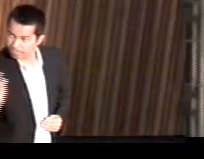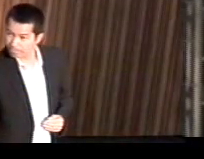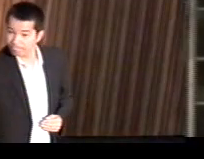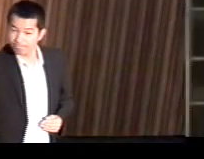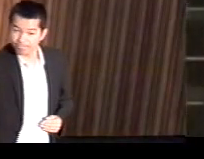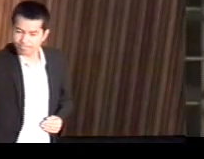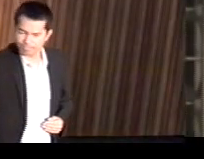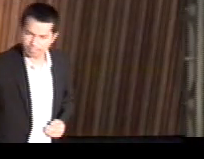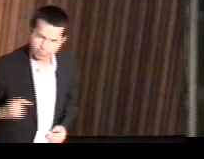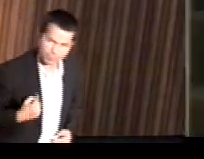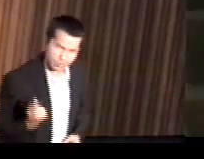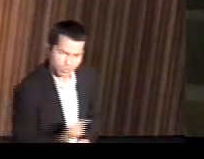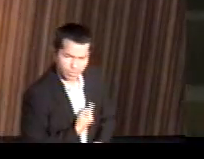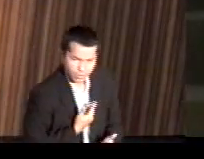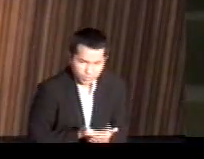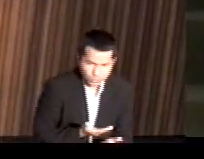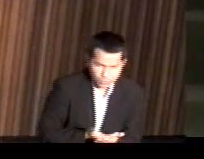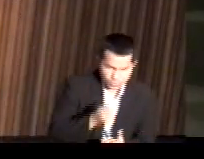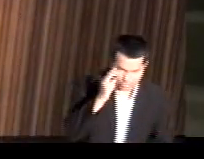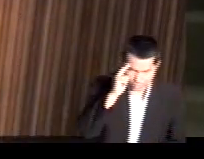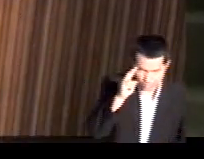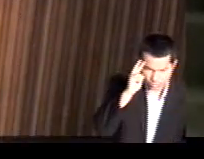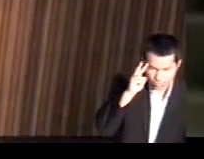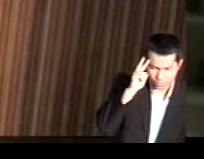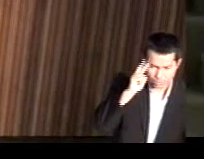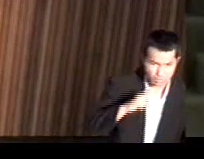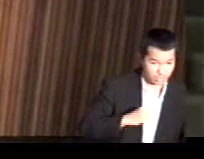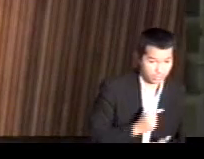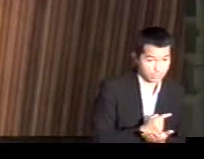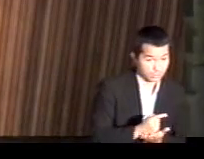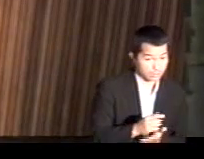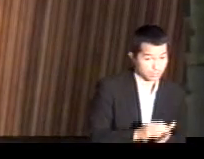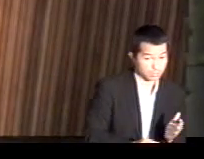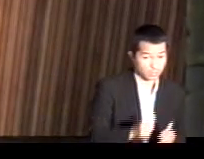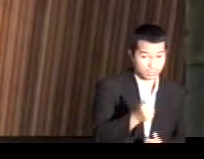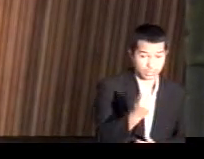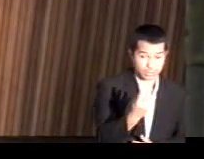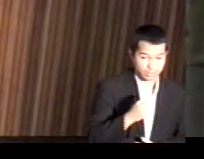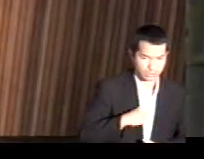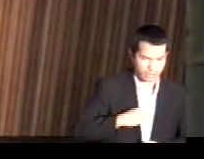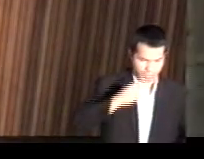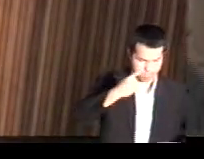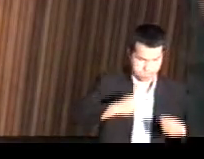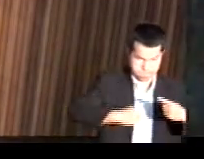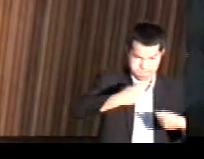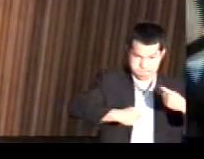Gênesis 14. Eu vou rapidamente recordar que essa história fala de uma guerra.